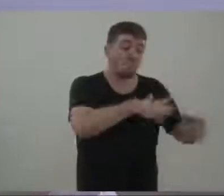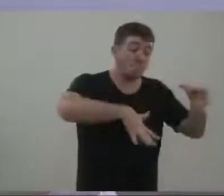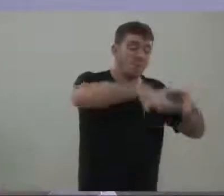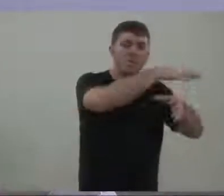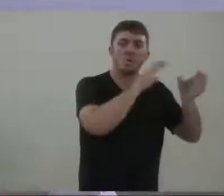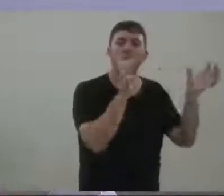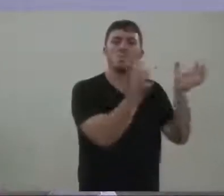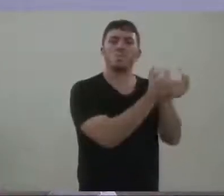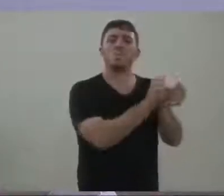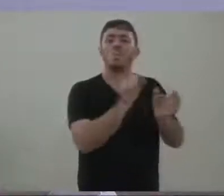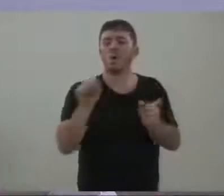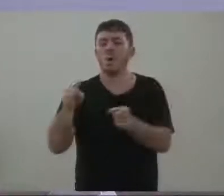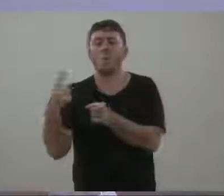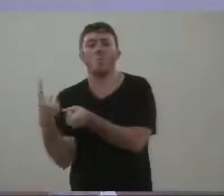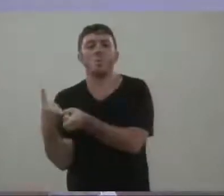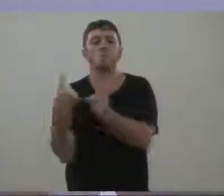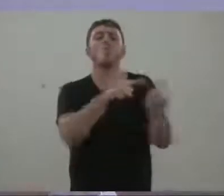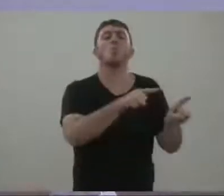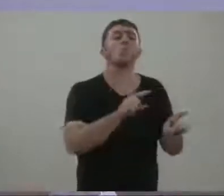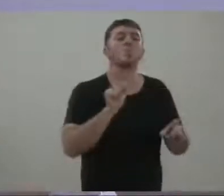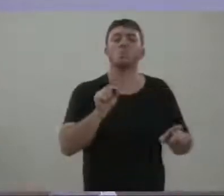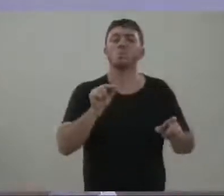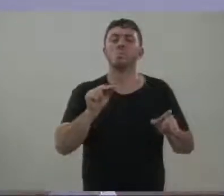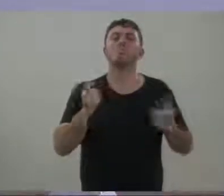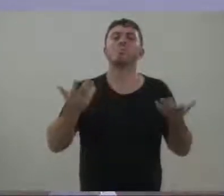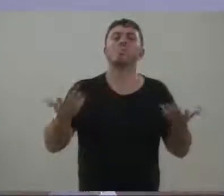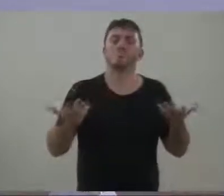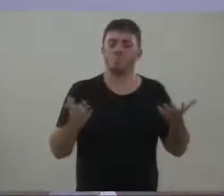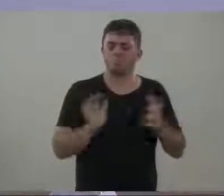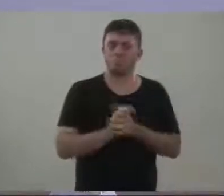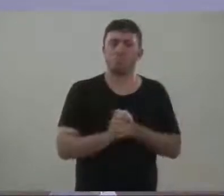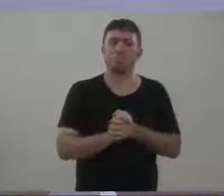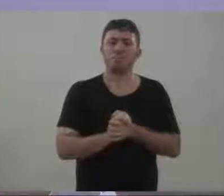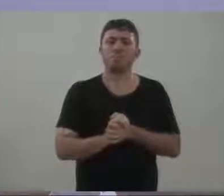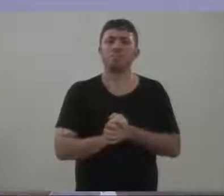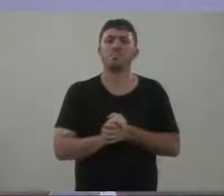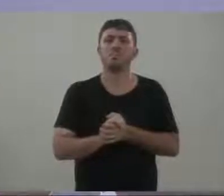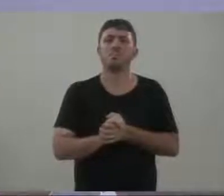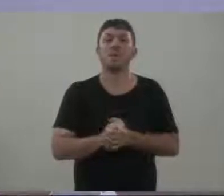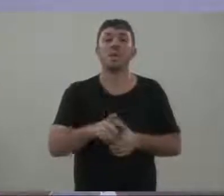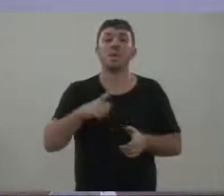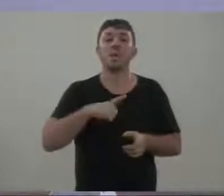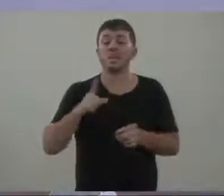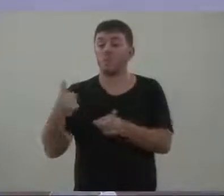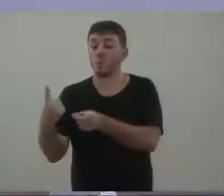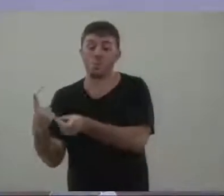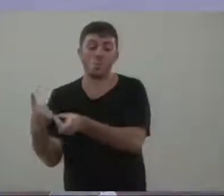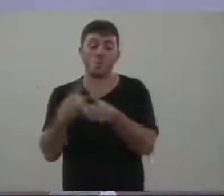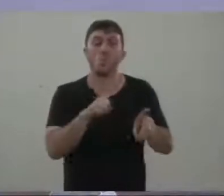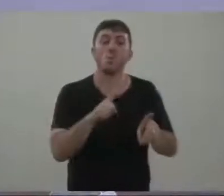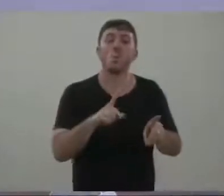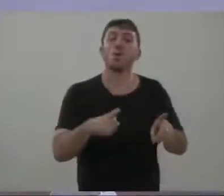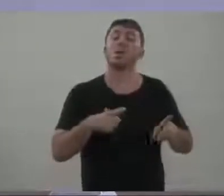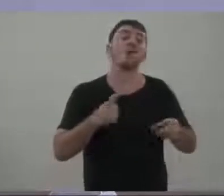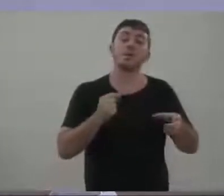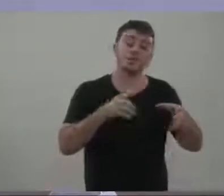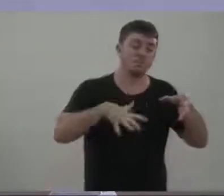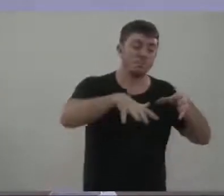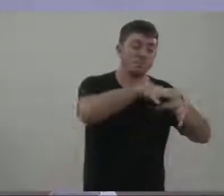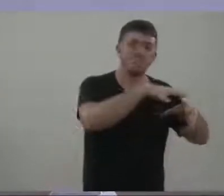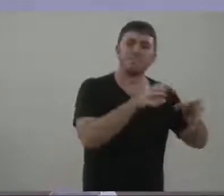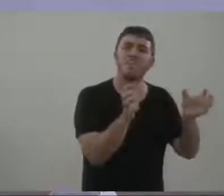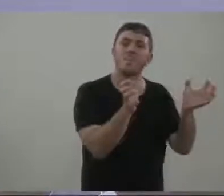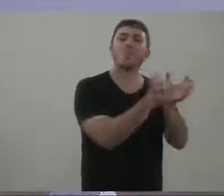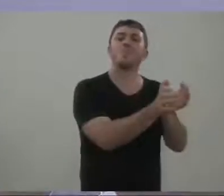oposição? Né? Eu quero dizer que eu entendo situação ou oposição, ou